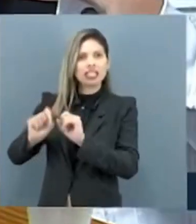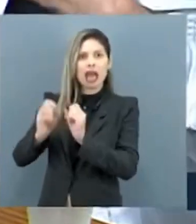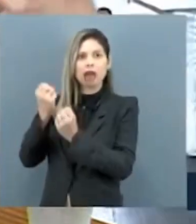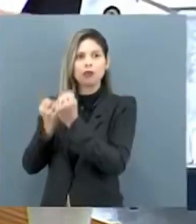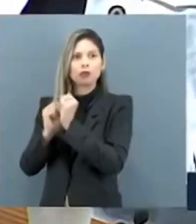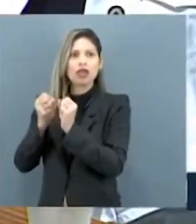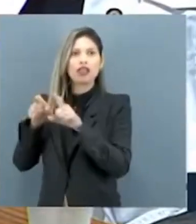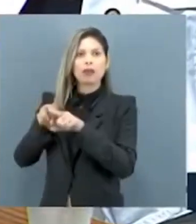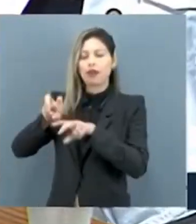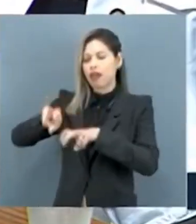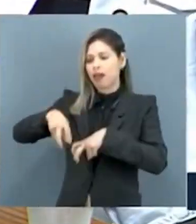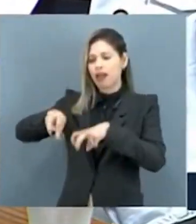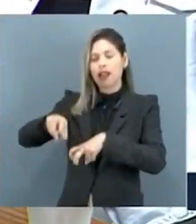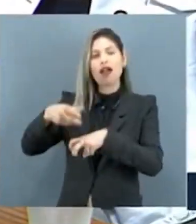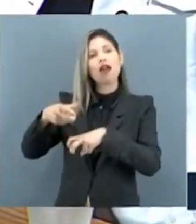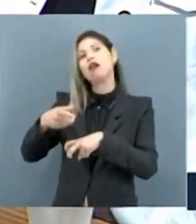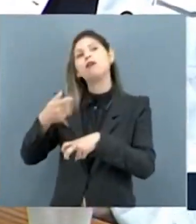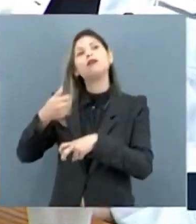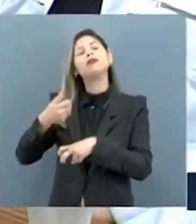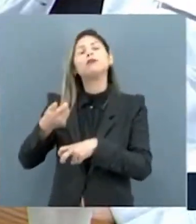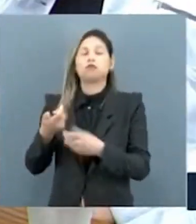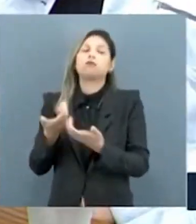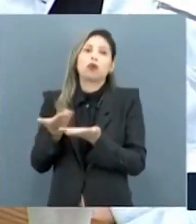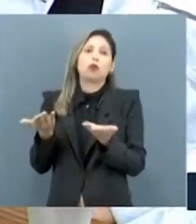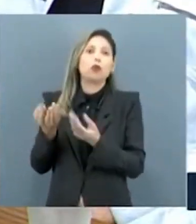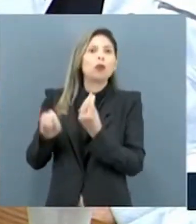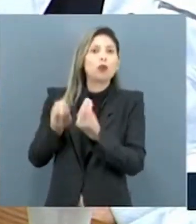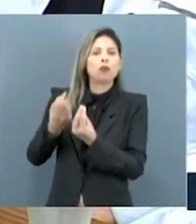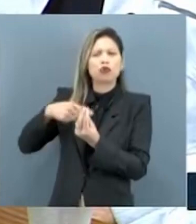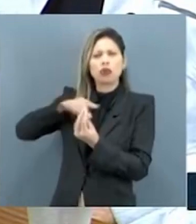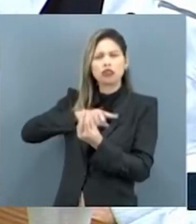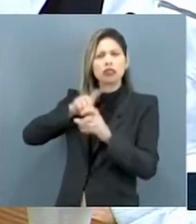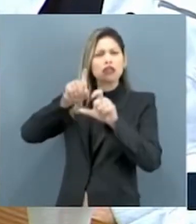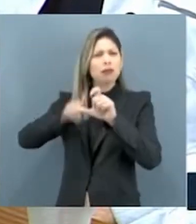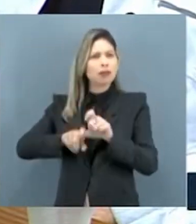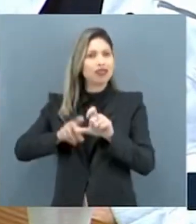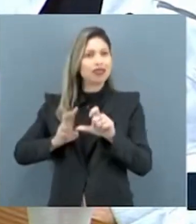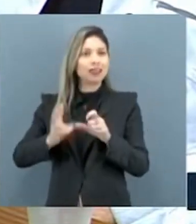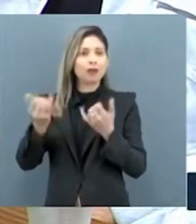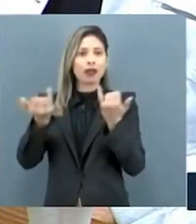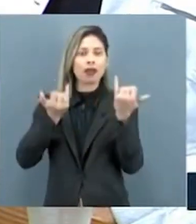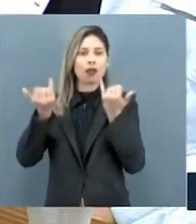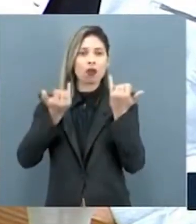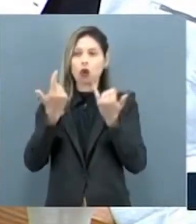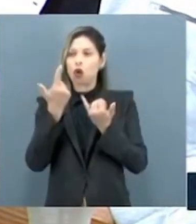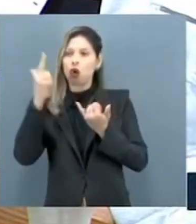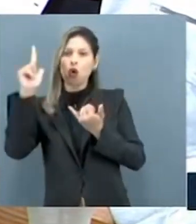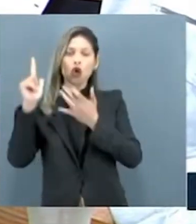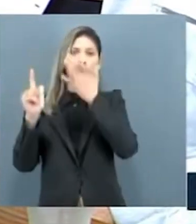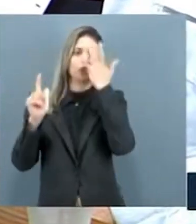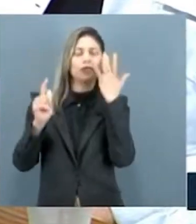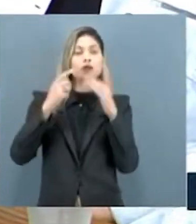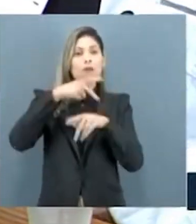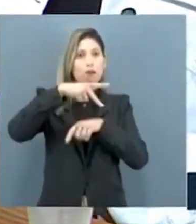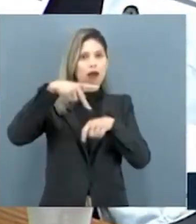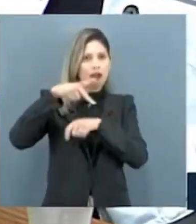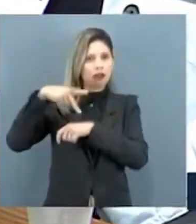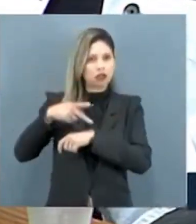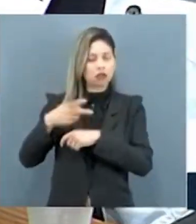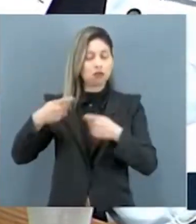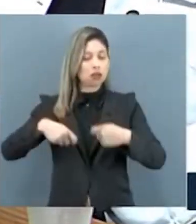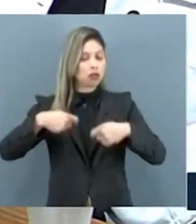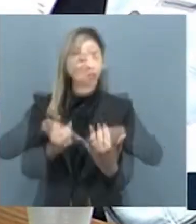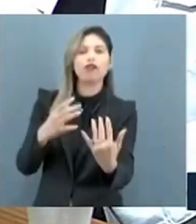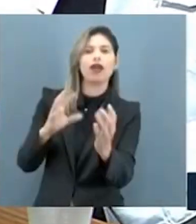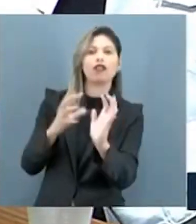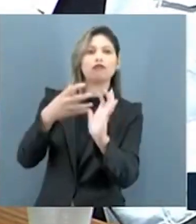agropecuários nós não podemos depender de informações de concorrentes nós precisamos ter as nossas informações